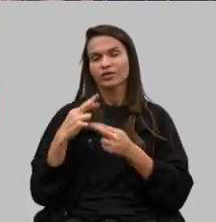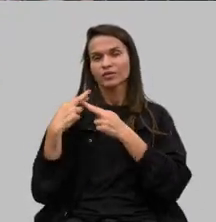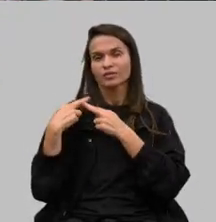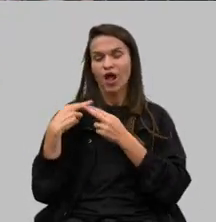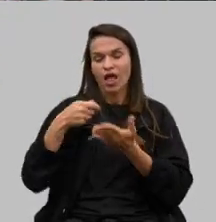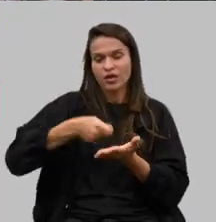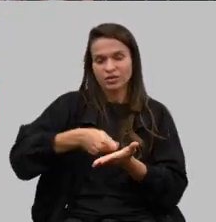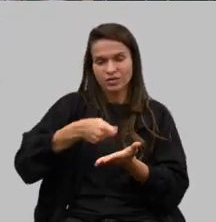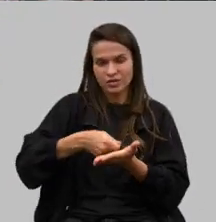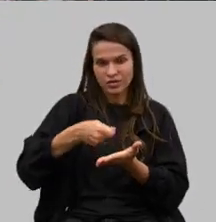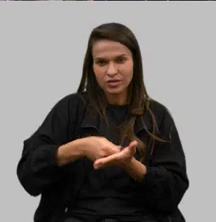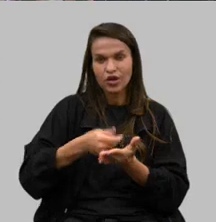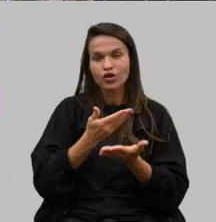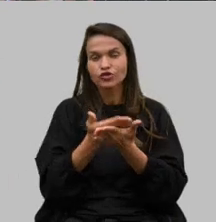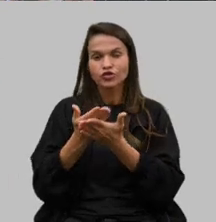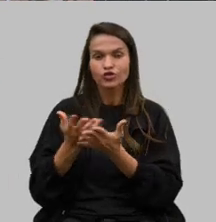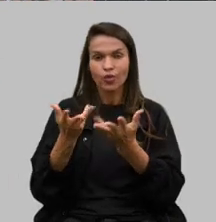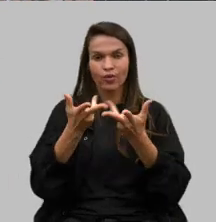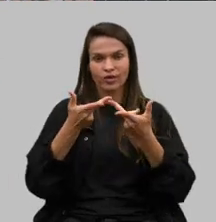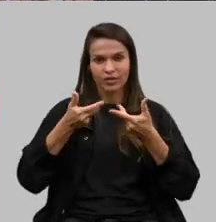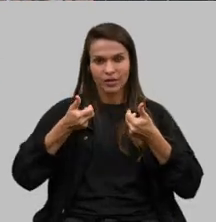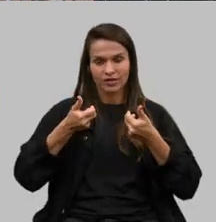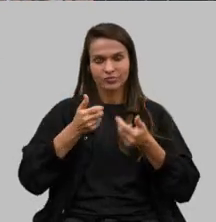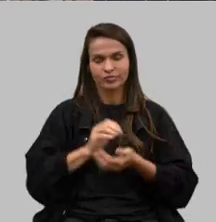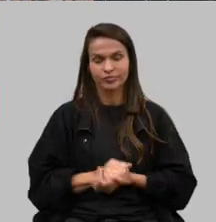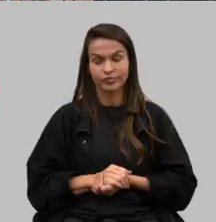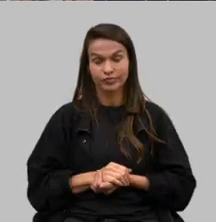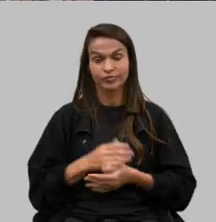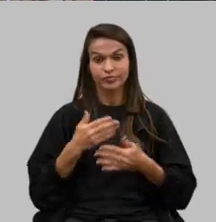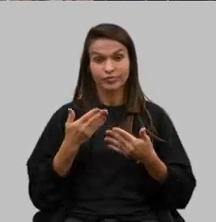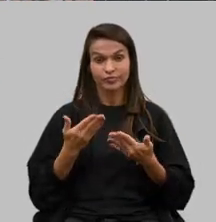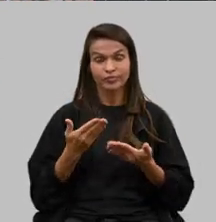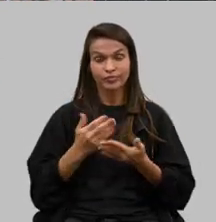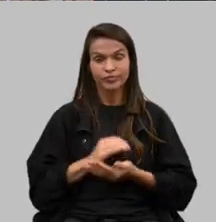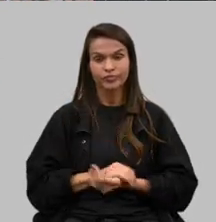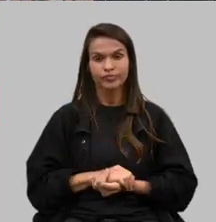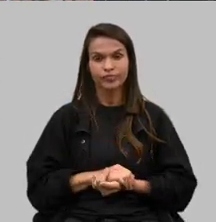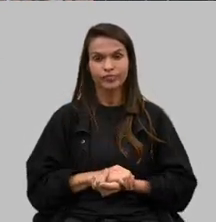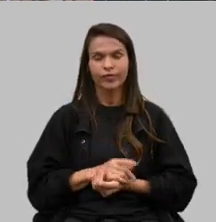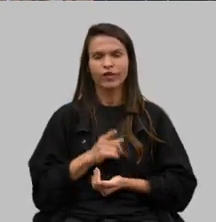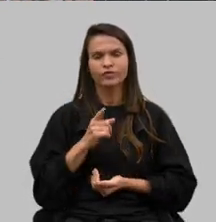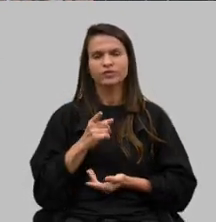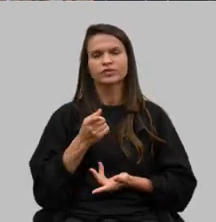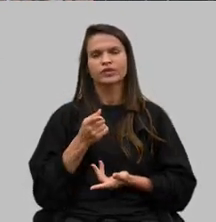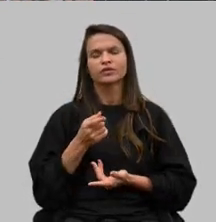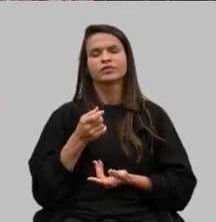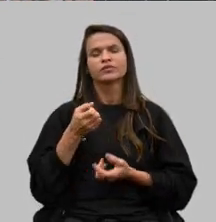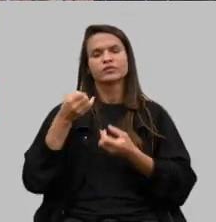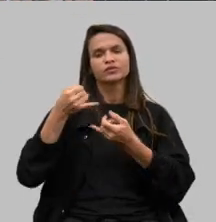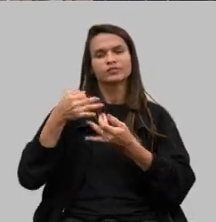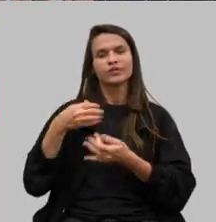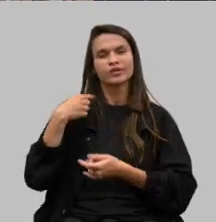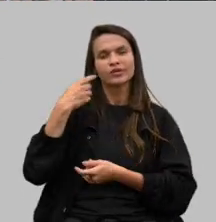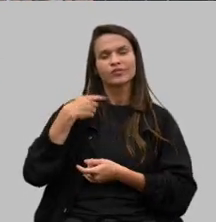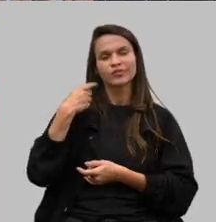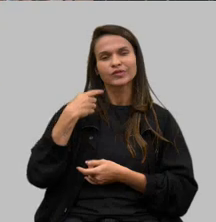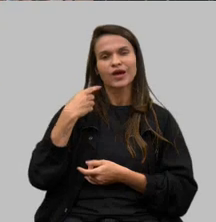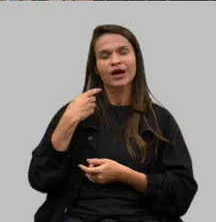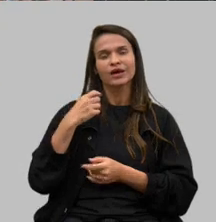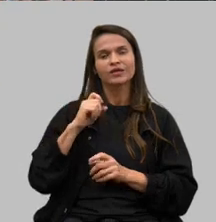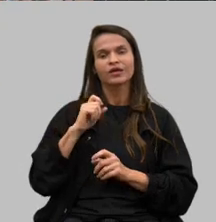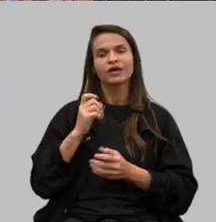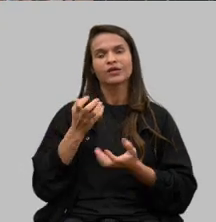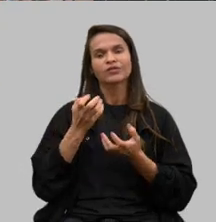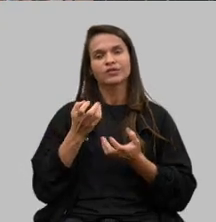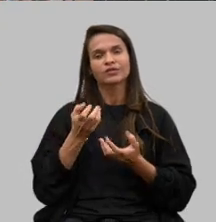exigir estudo de qualidade bem eh você traz Deputado E aí eu queria sempre assim né